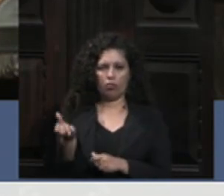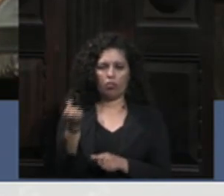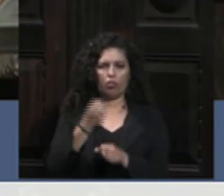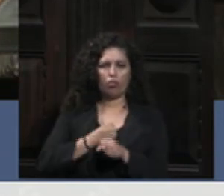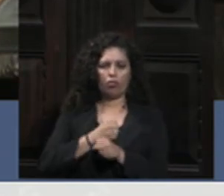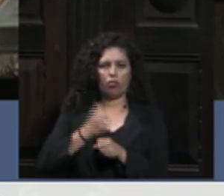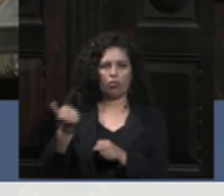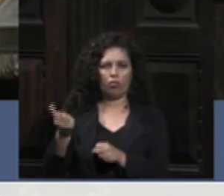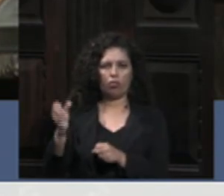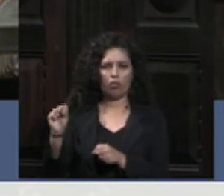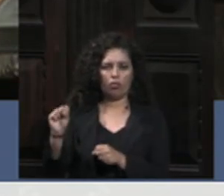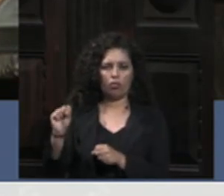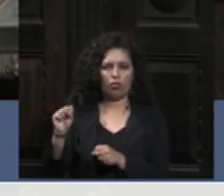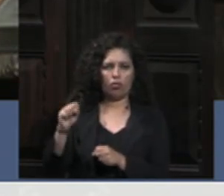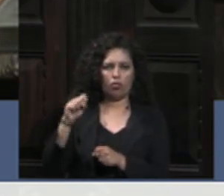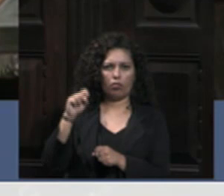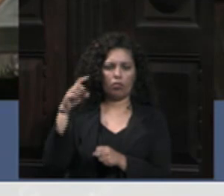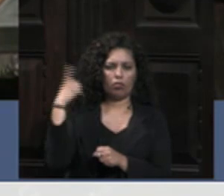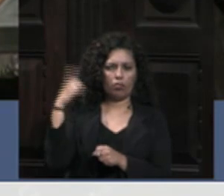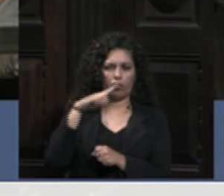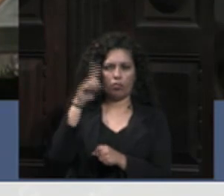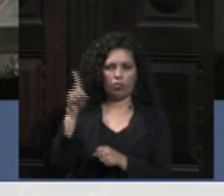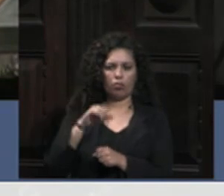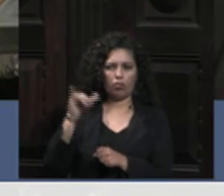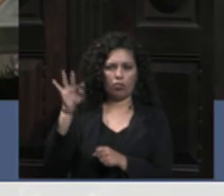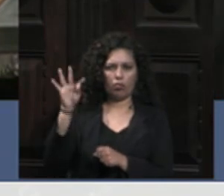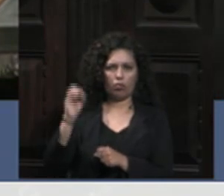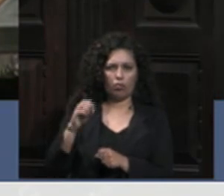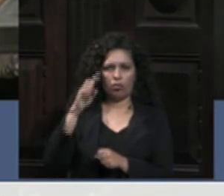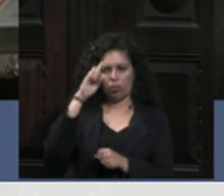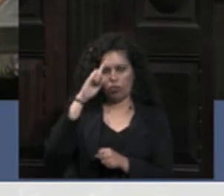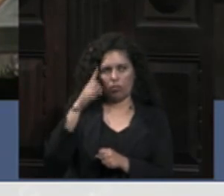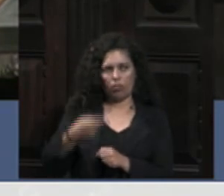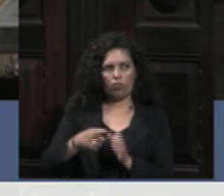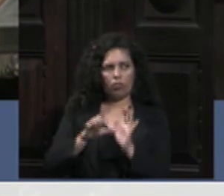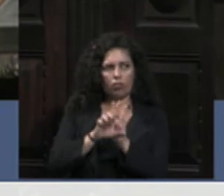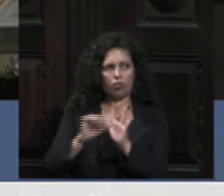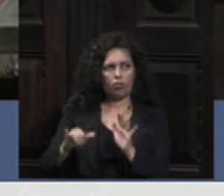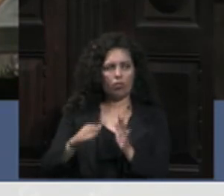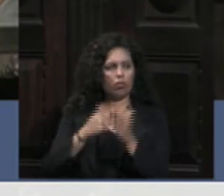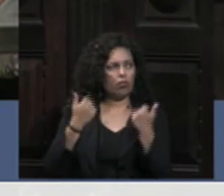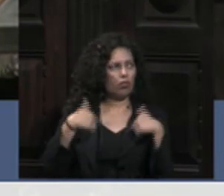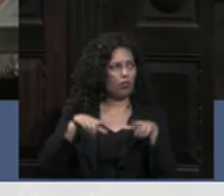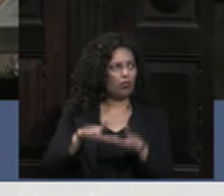256/2018, de autoria do deputado Zito. Indicação legislativa